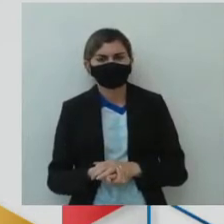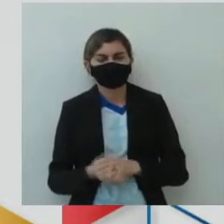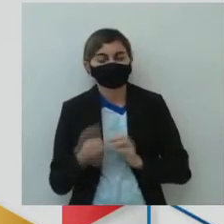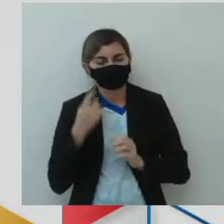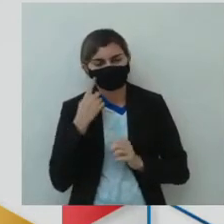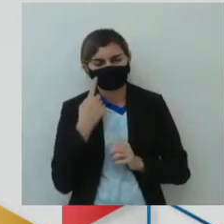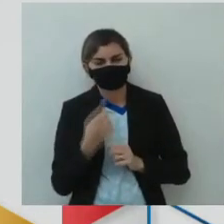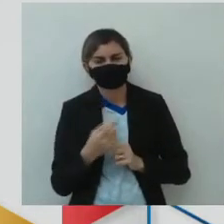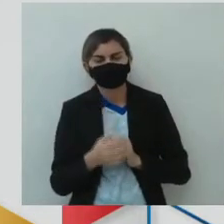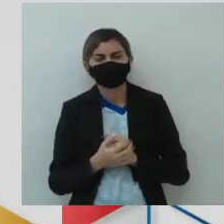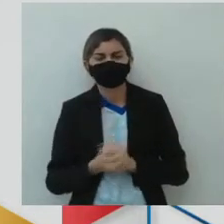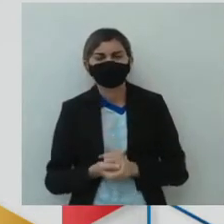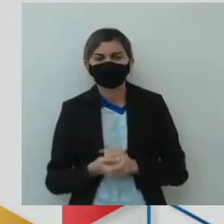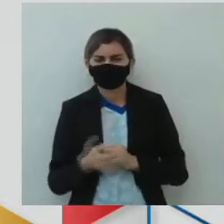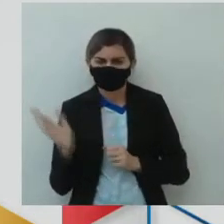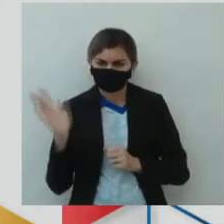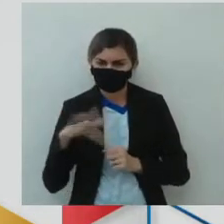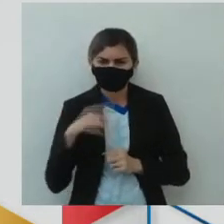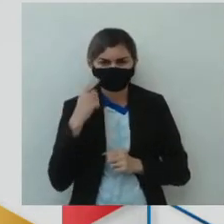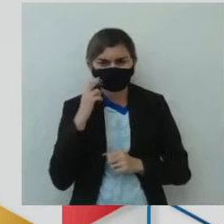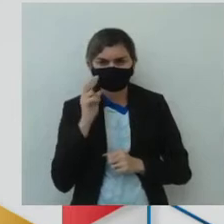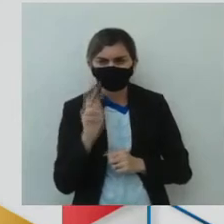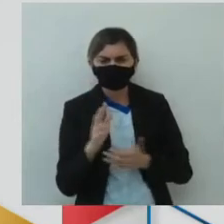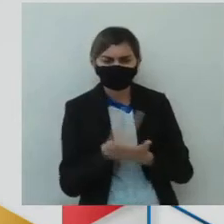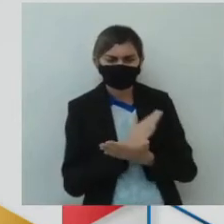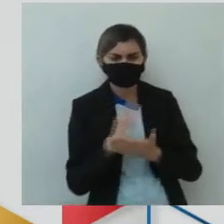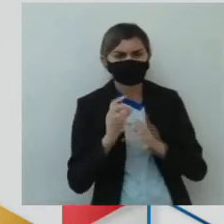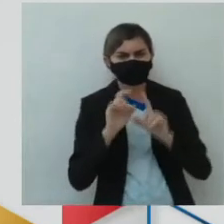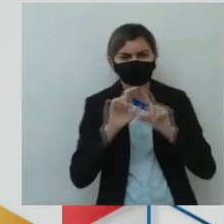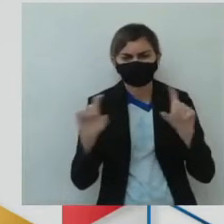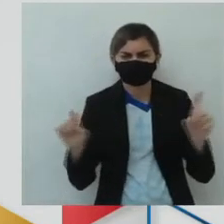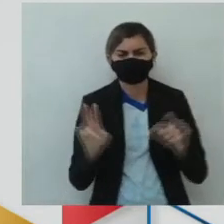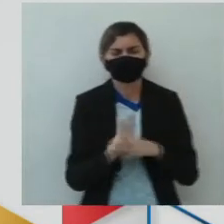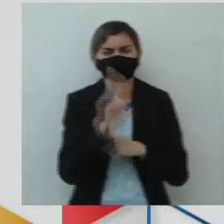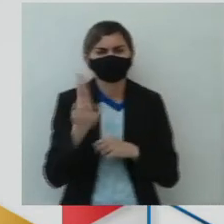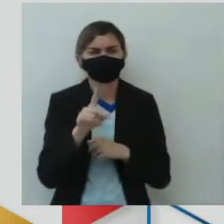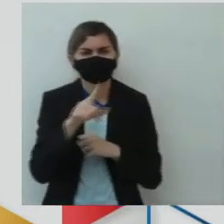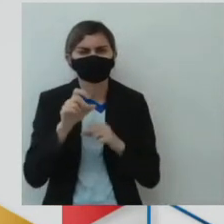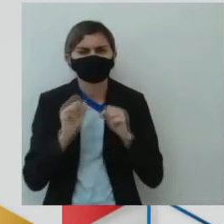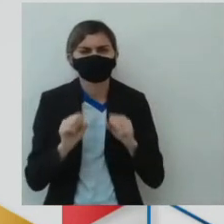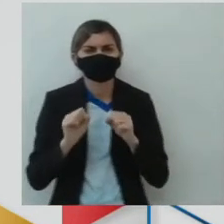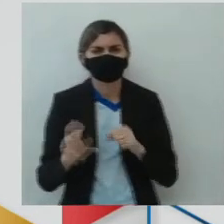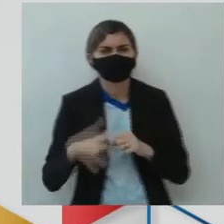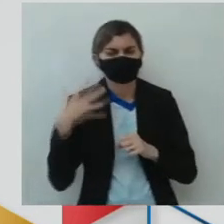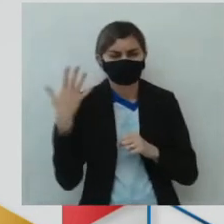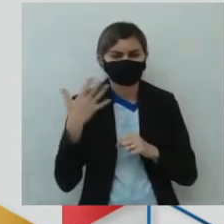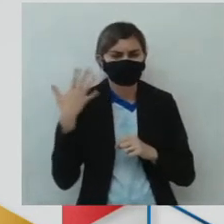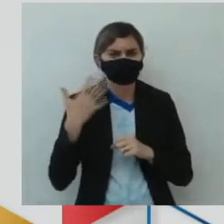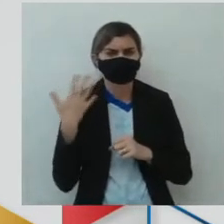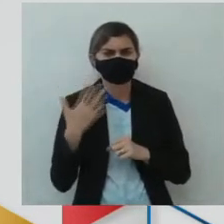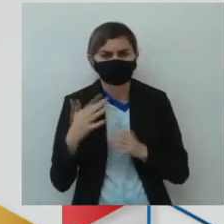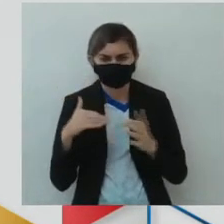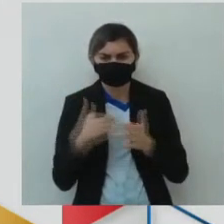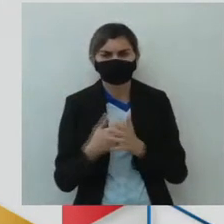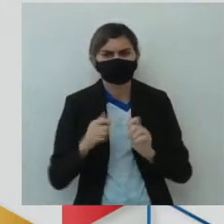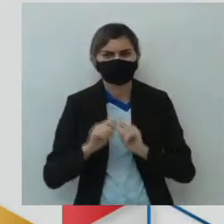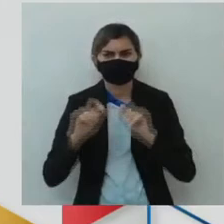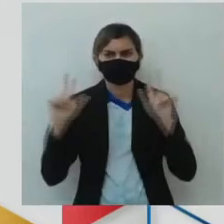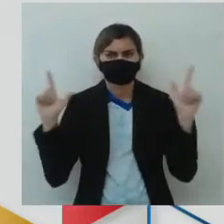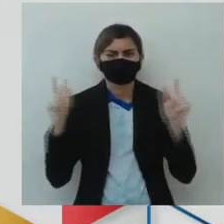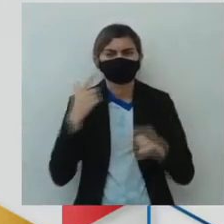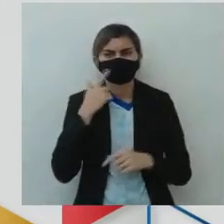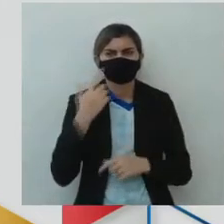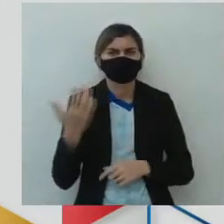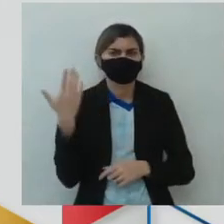of Speech in the next slide vamos ver algumas frases ou você pode usar no seu discurso no próximo slime